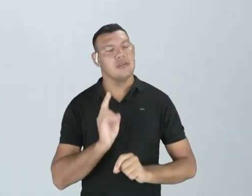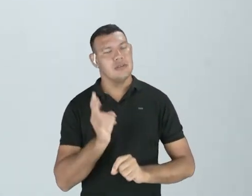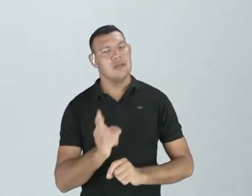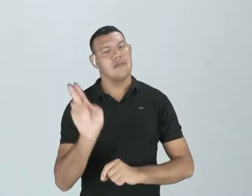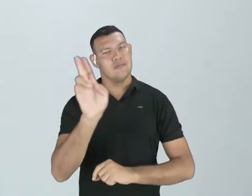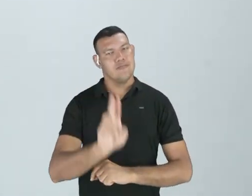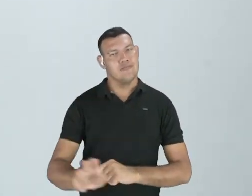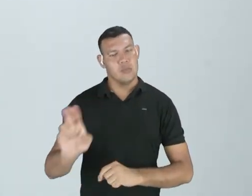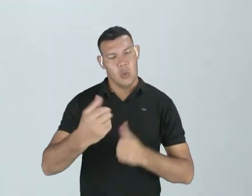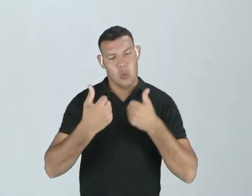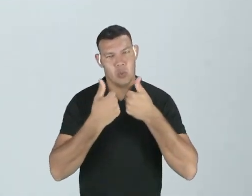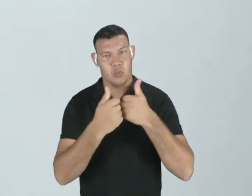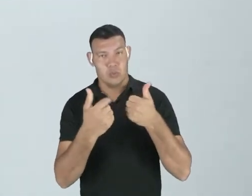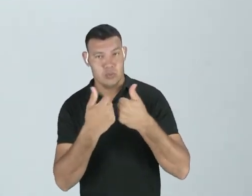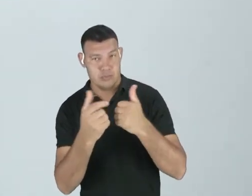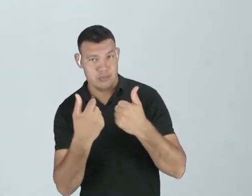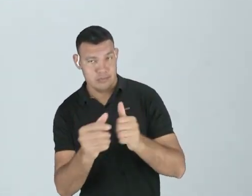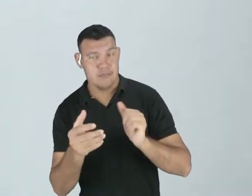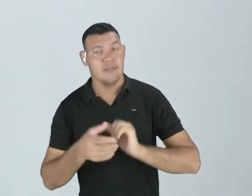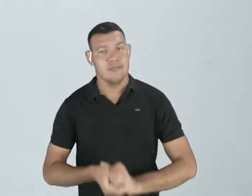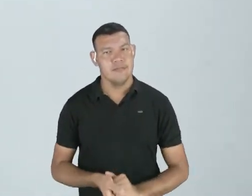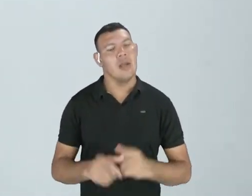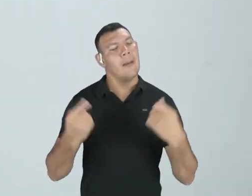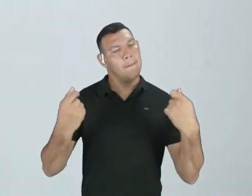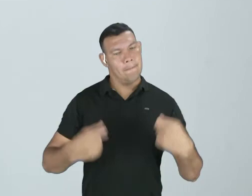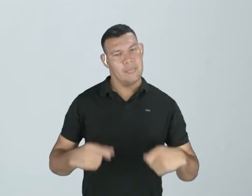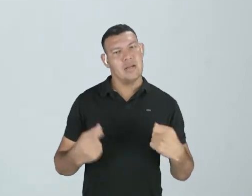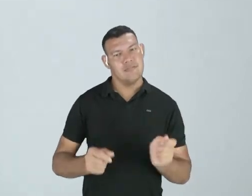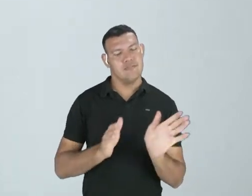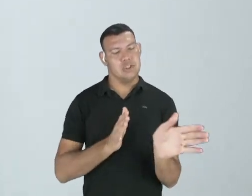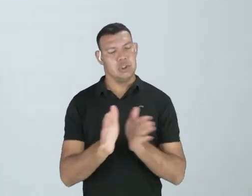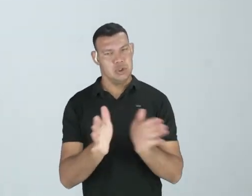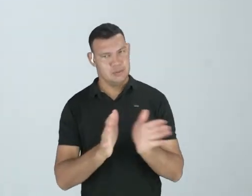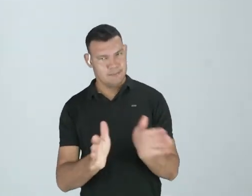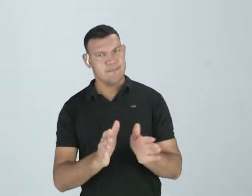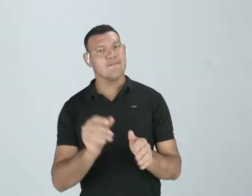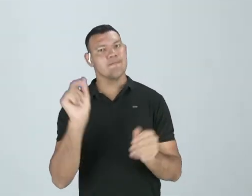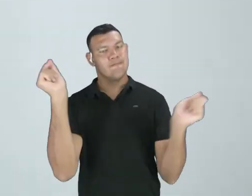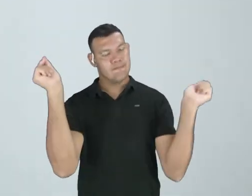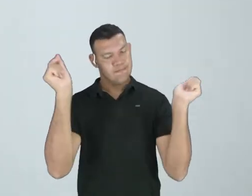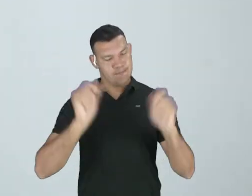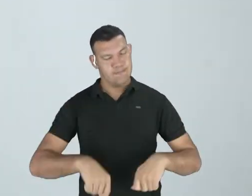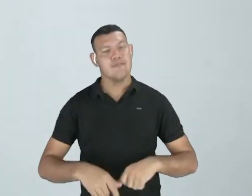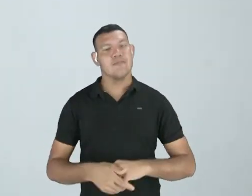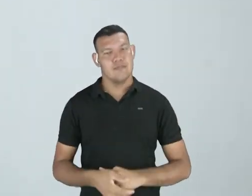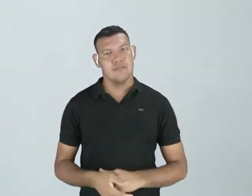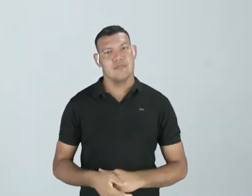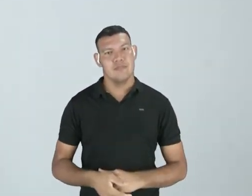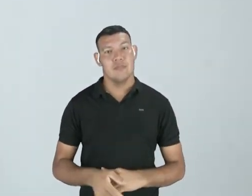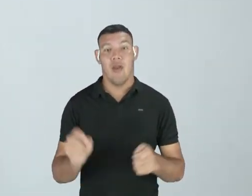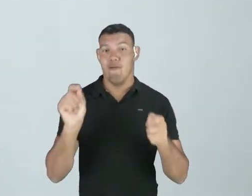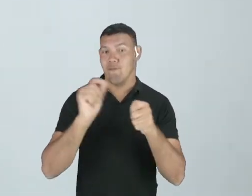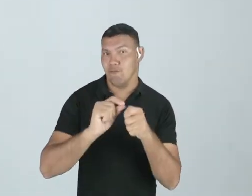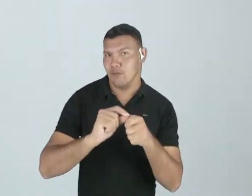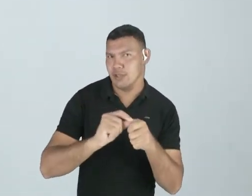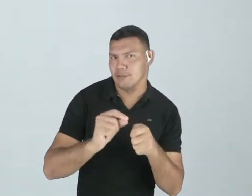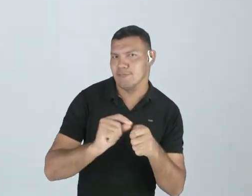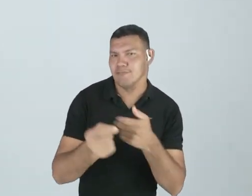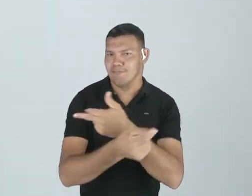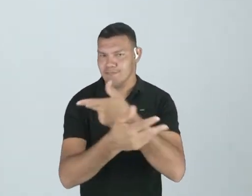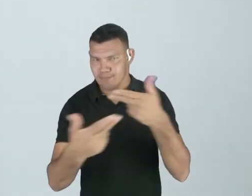criticava. Ele criticava de que os trabalhadores deveriam ter acesso àquilo que eles próprios produzem. Então, para ele,